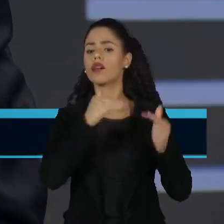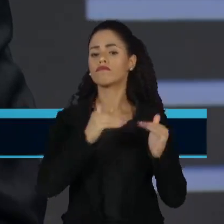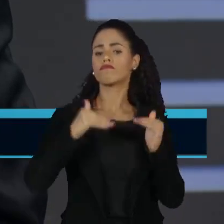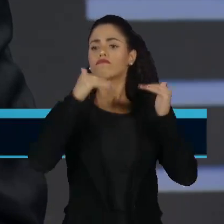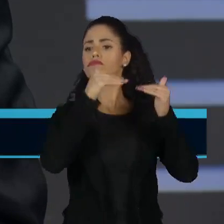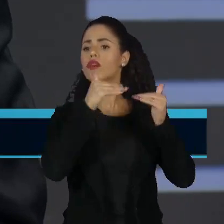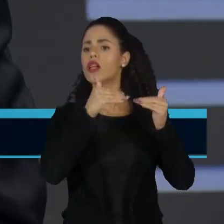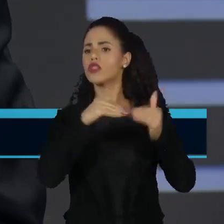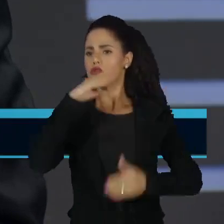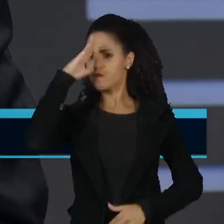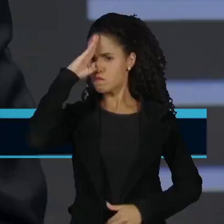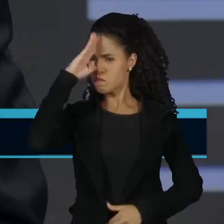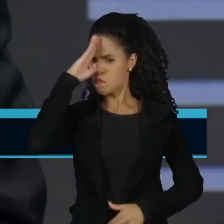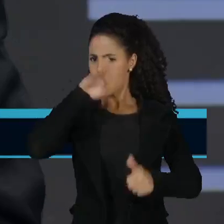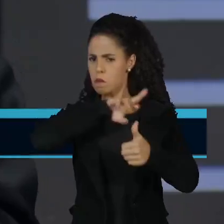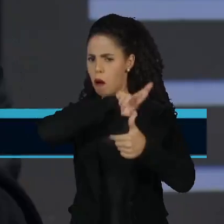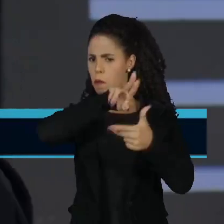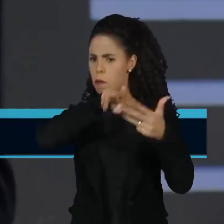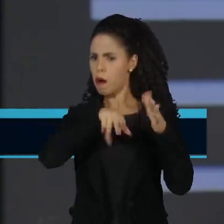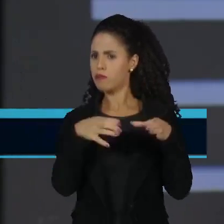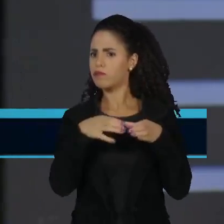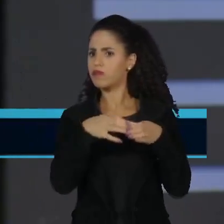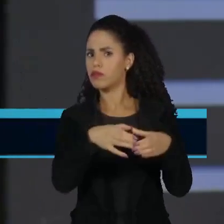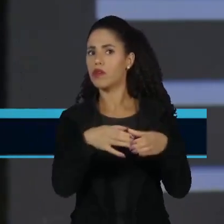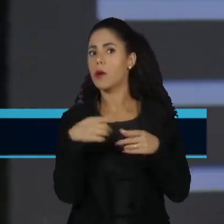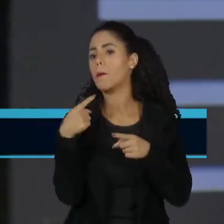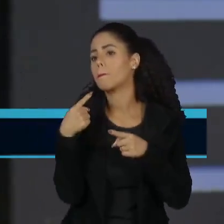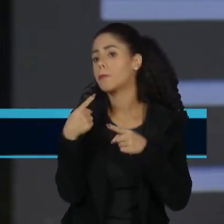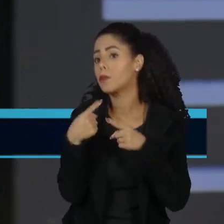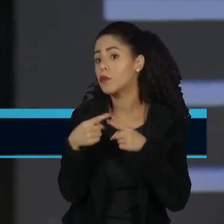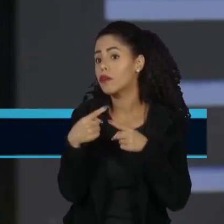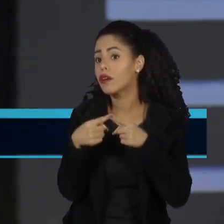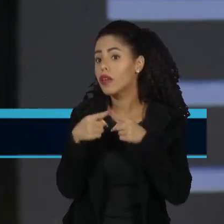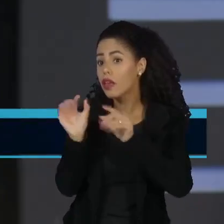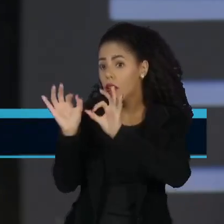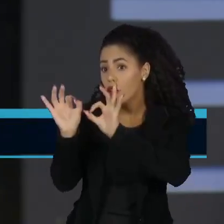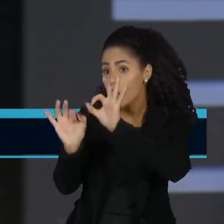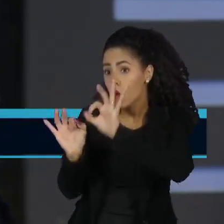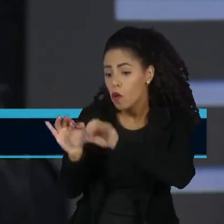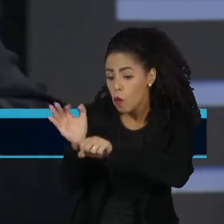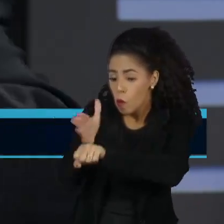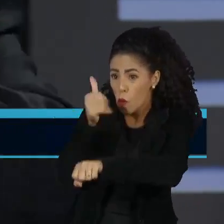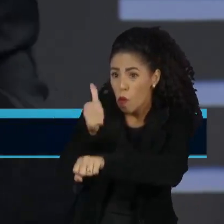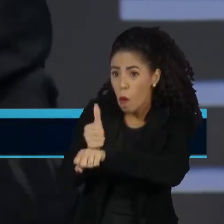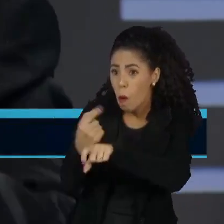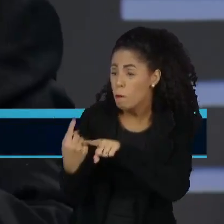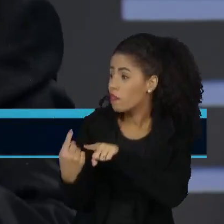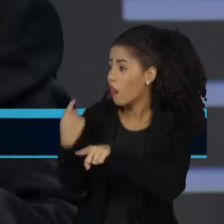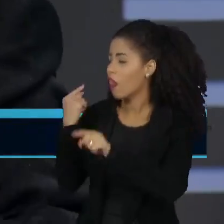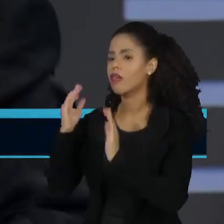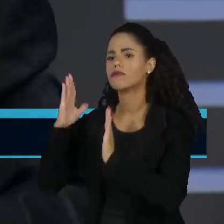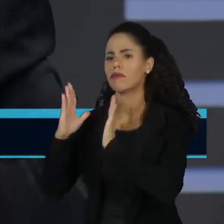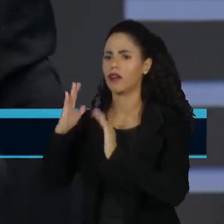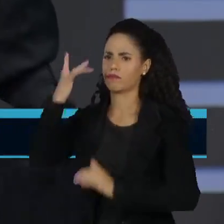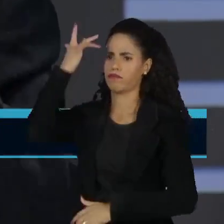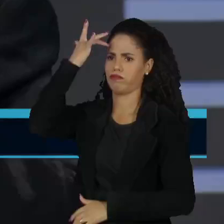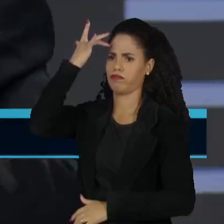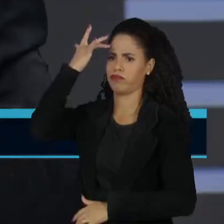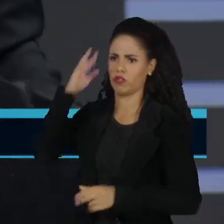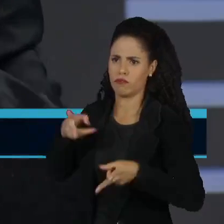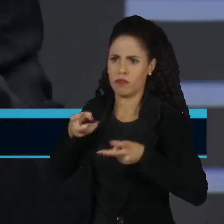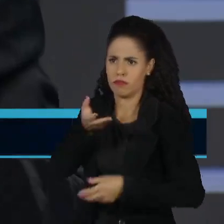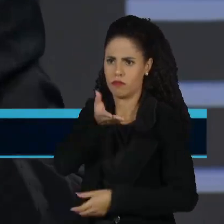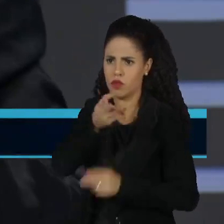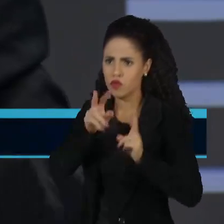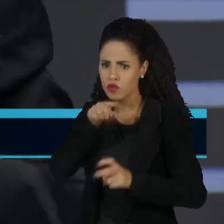militar, para extirpar. Porque a ideia de um golpe, naquele momento, além do absurdo todo, da atitude criminosa